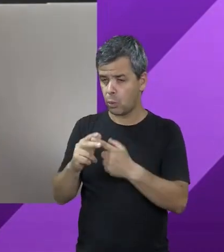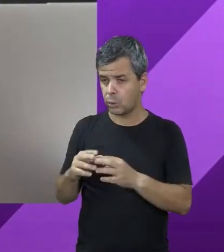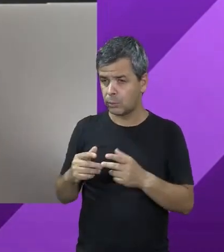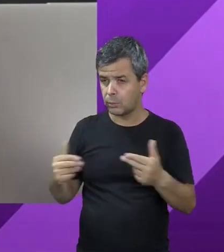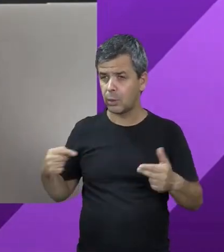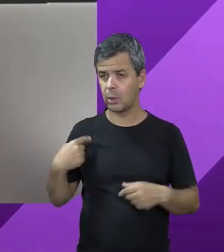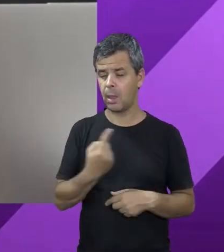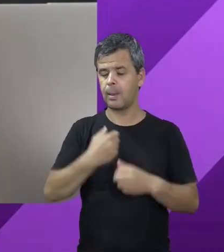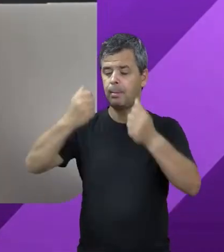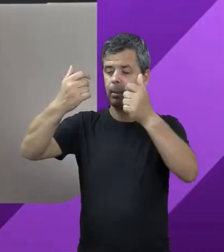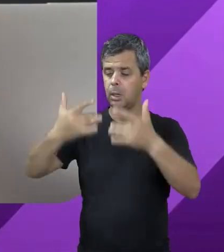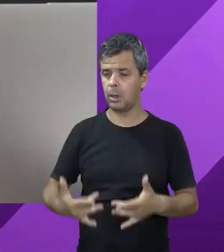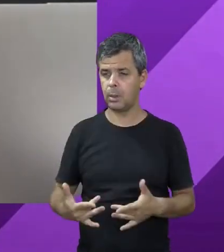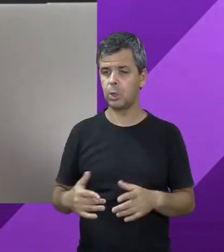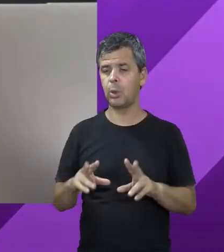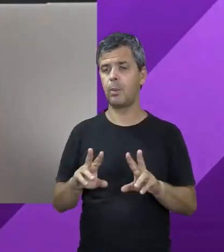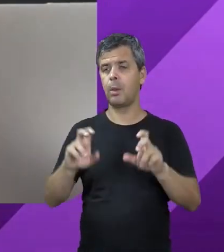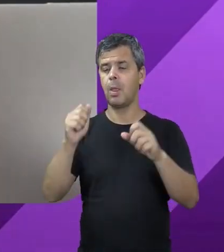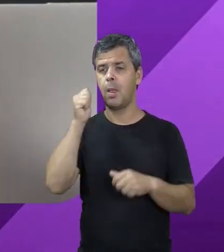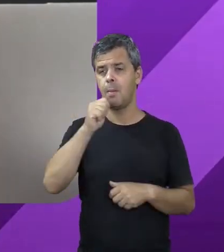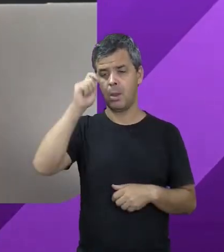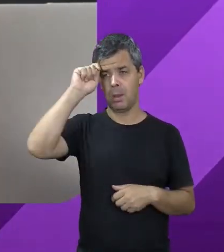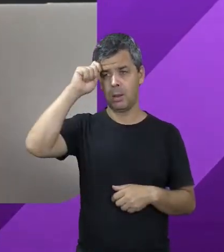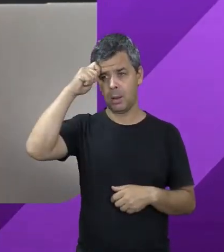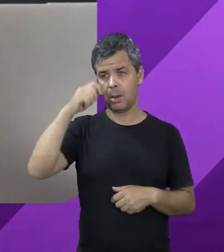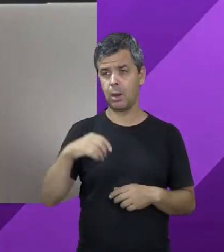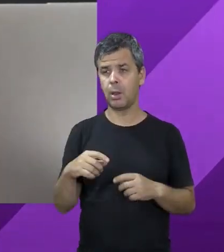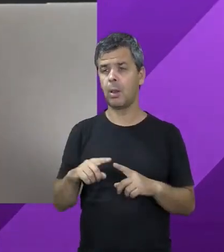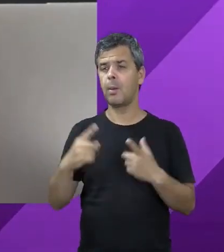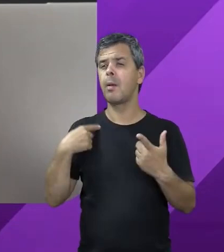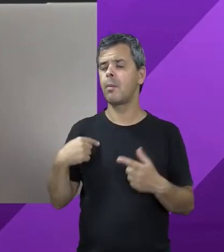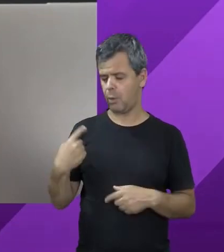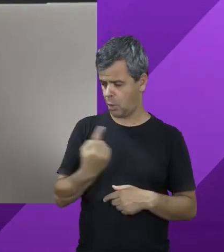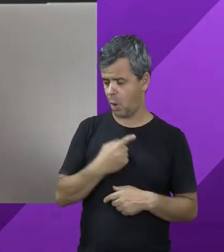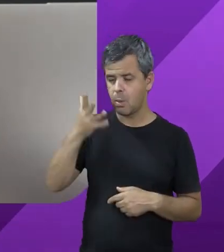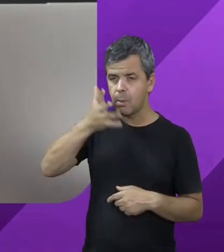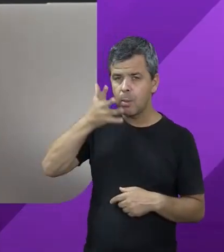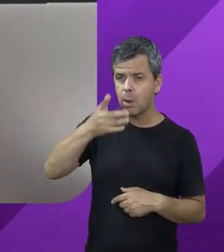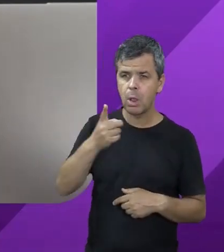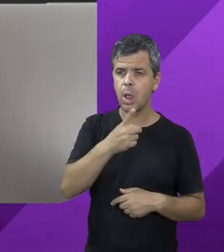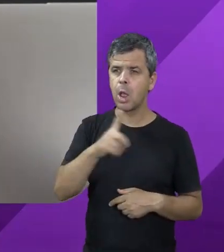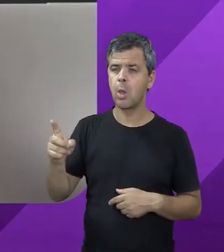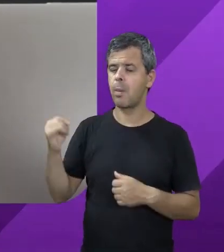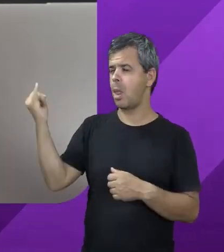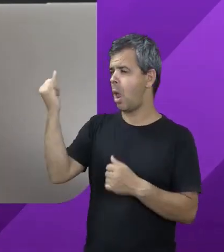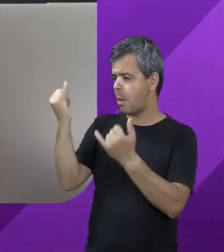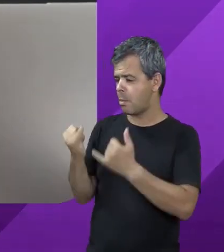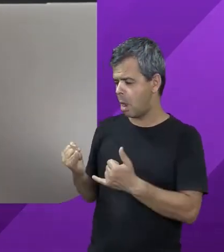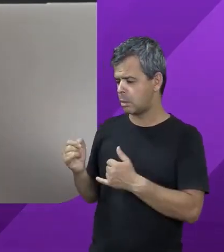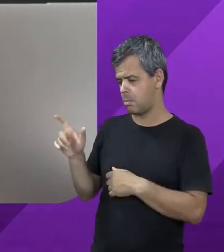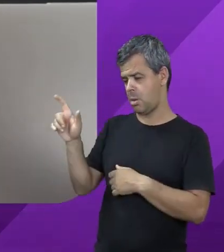da gente falar sobre as mulheres negras, né? Como eu falei, falar por nós mesmas, não pela imagem do